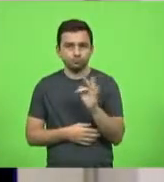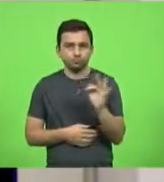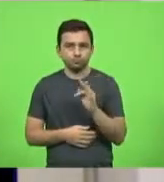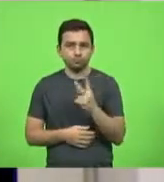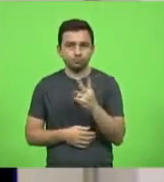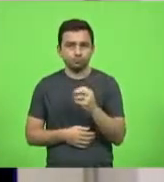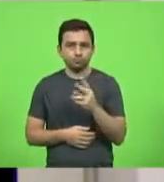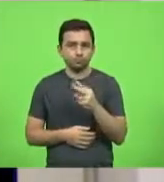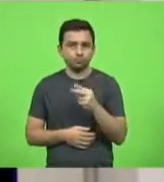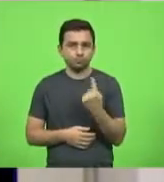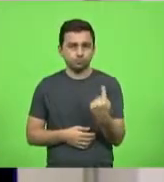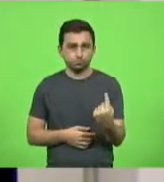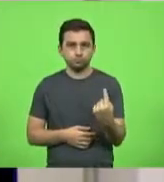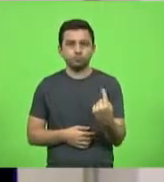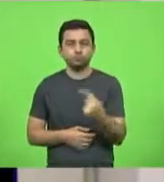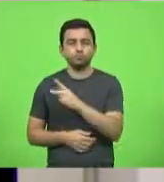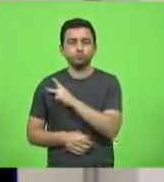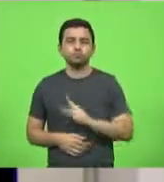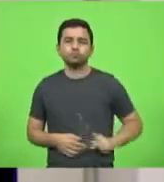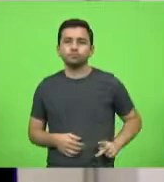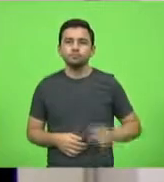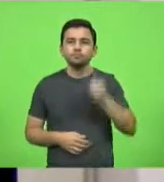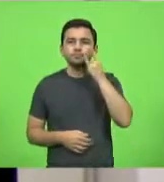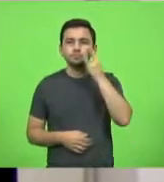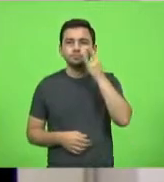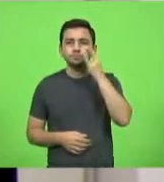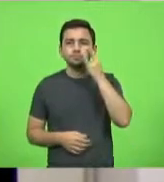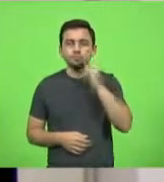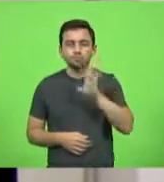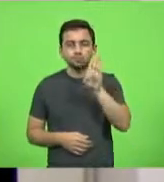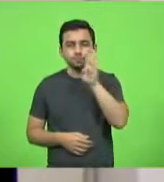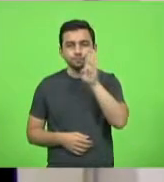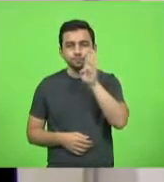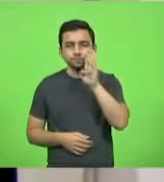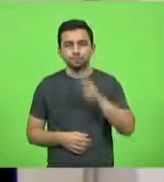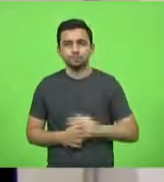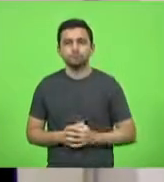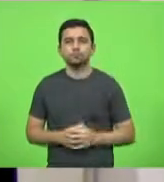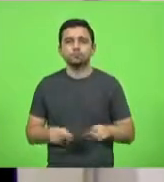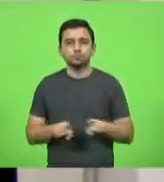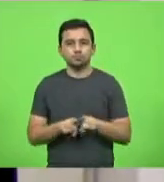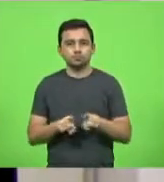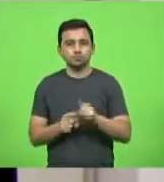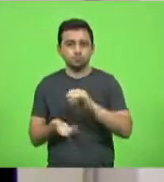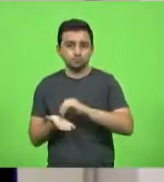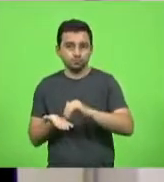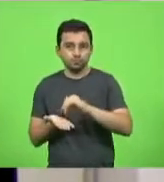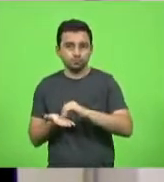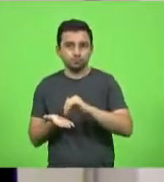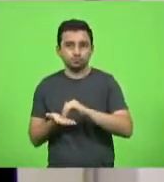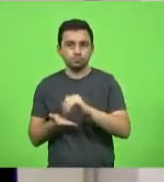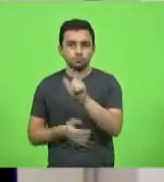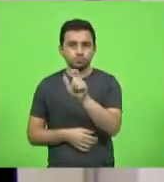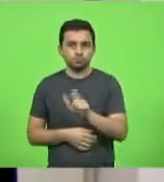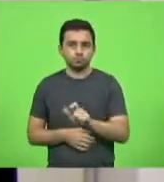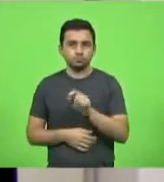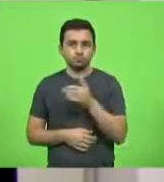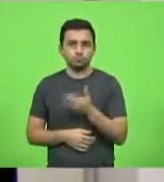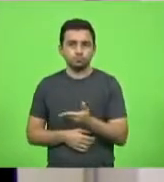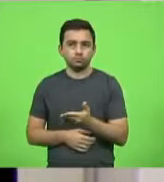Presidência, deputados Mauro de Nadal, Nilson Berlanda, secretários, deputado